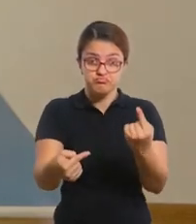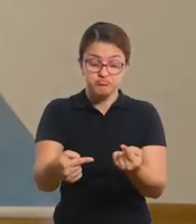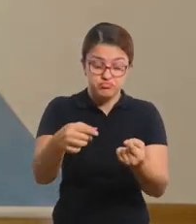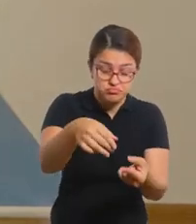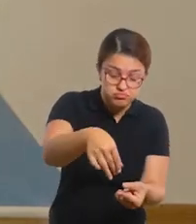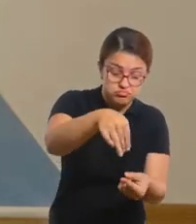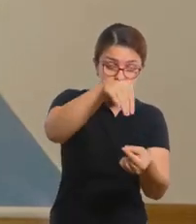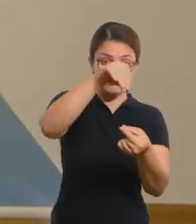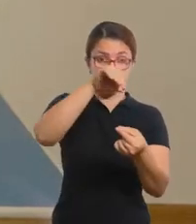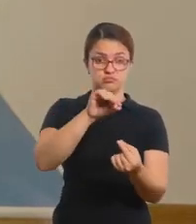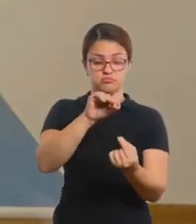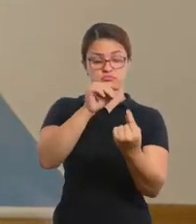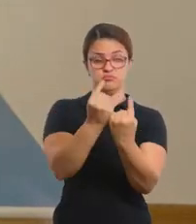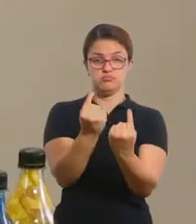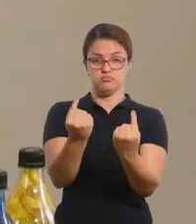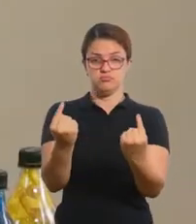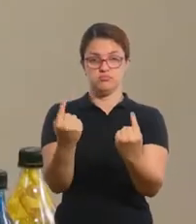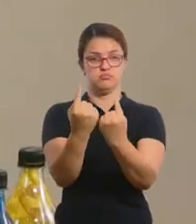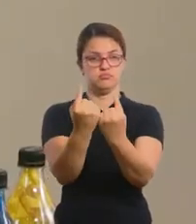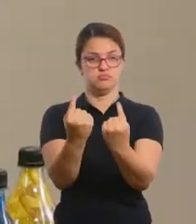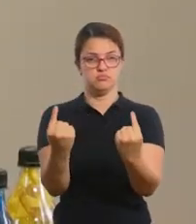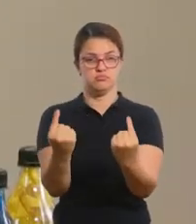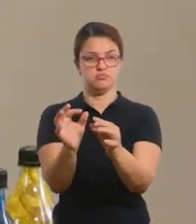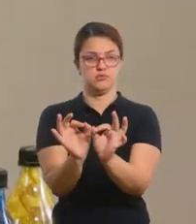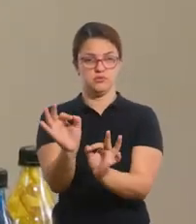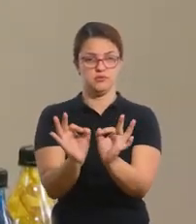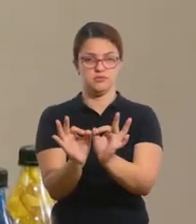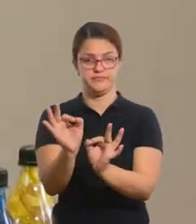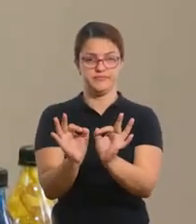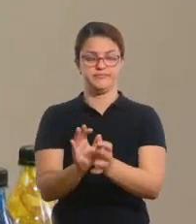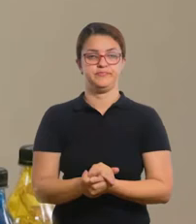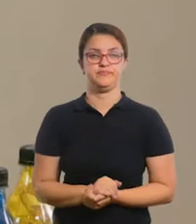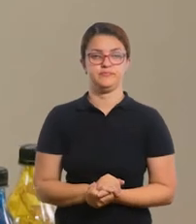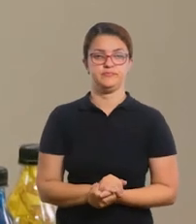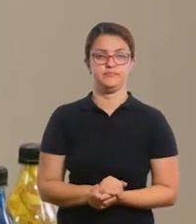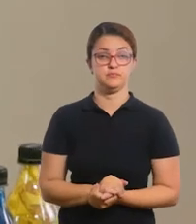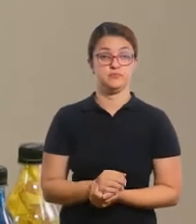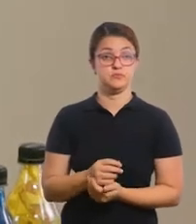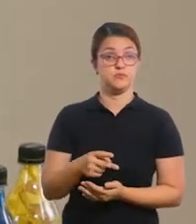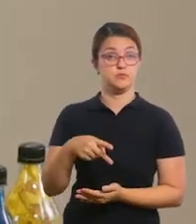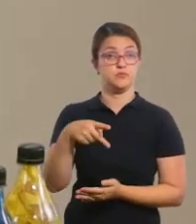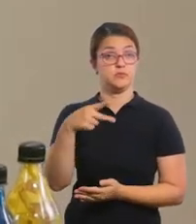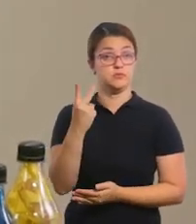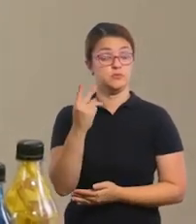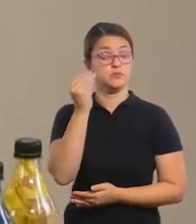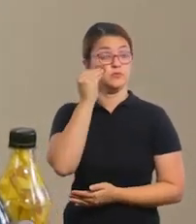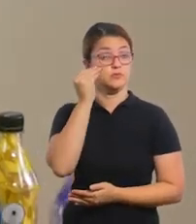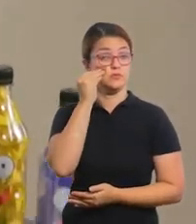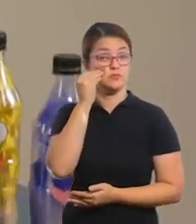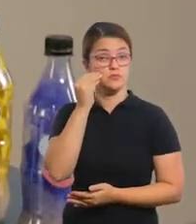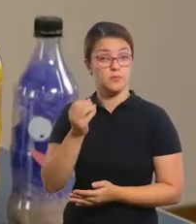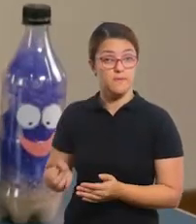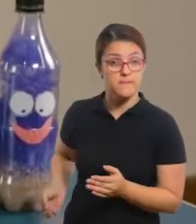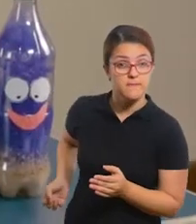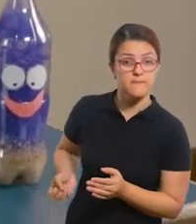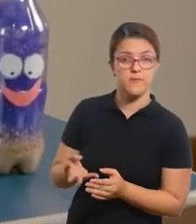levantar os pinos. No segundo arremesso, ele